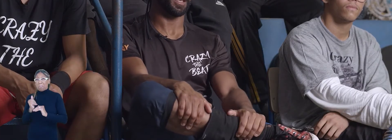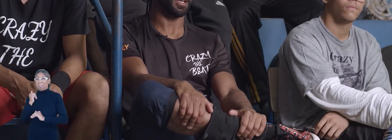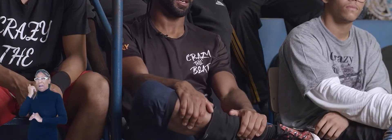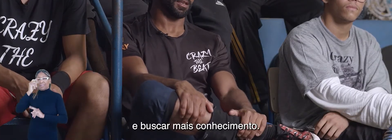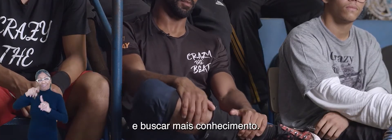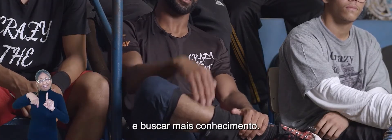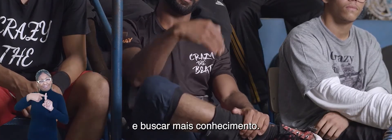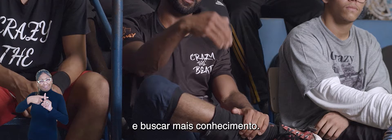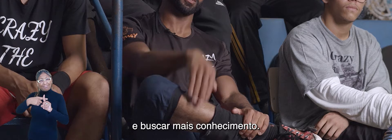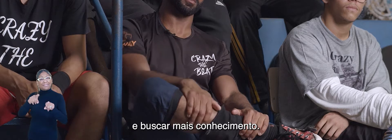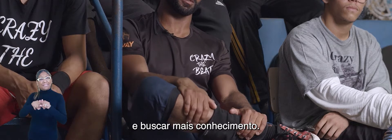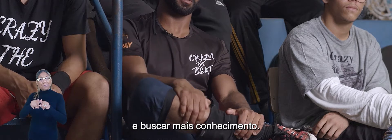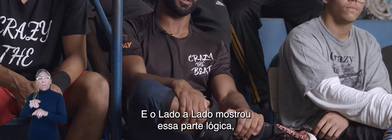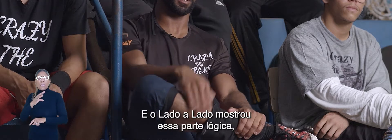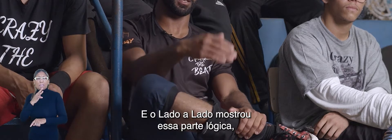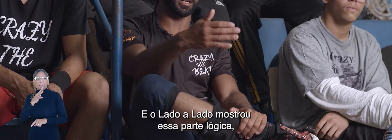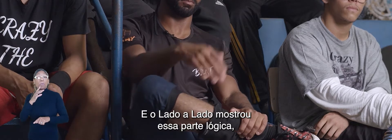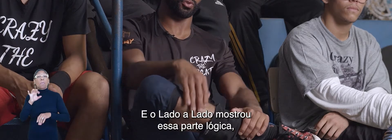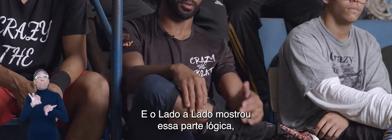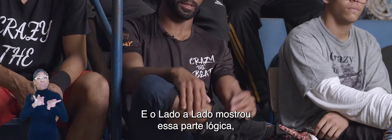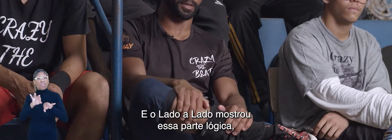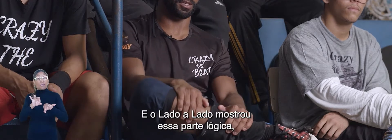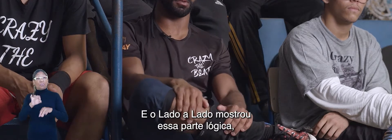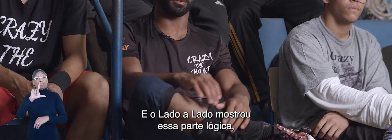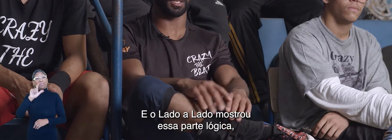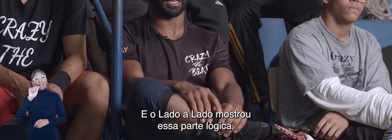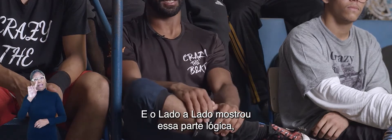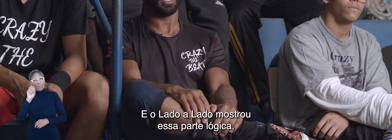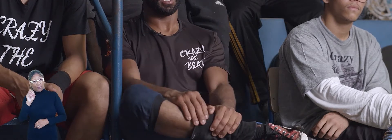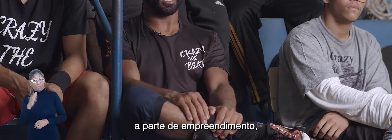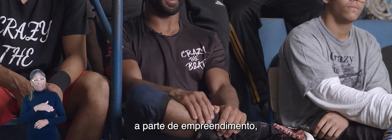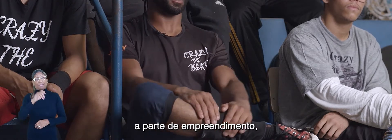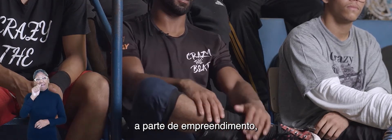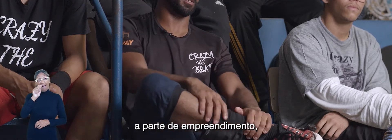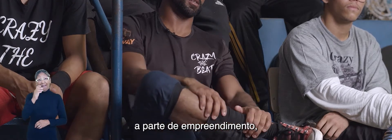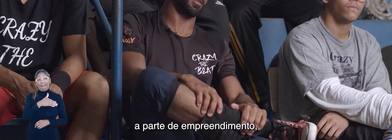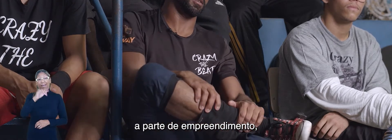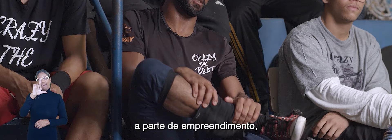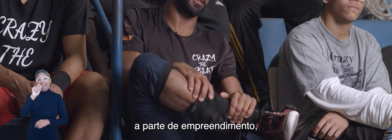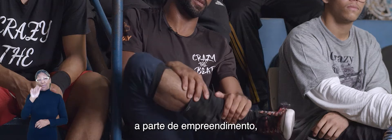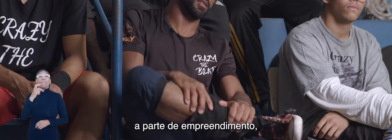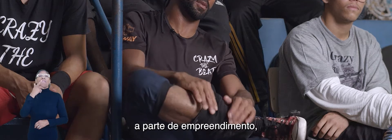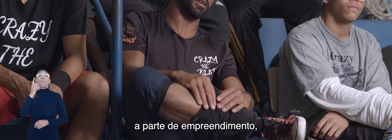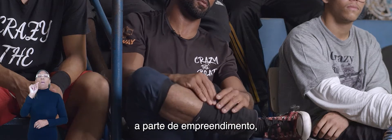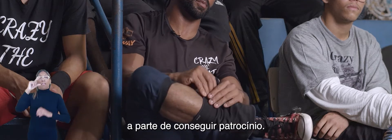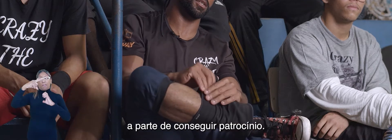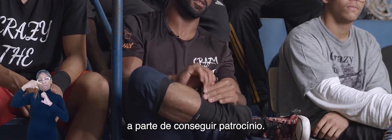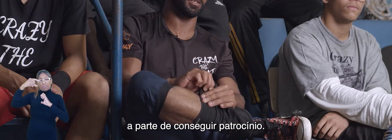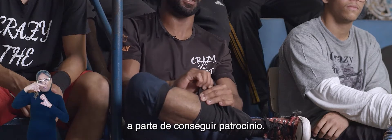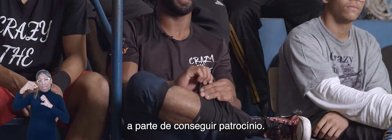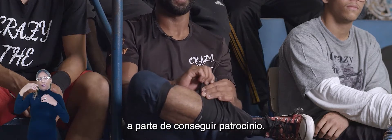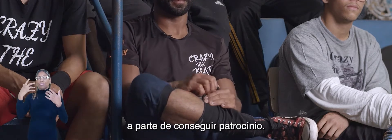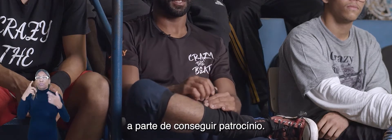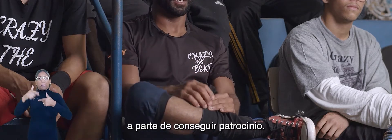mais, e buscar mais conhecimento. E o Lado a Lado mostrou essa parte lógica, a parte de empreendimento, a